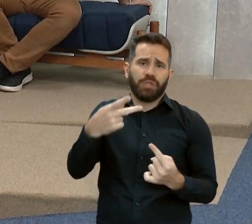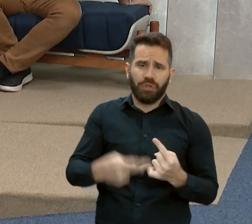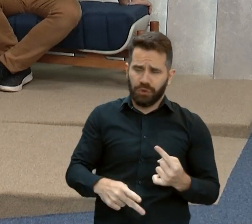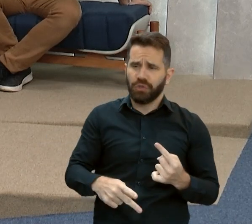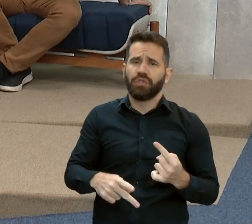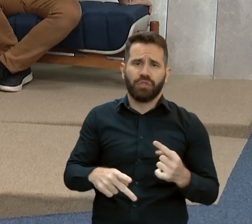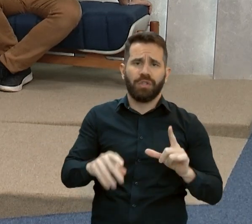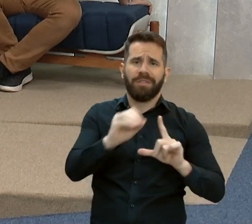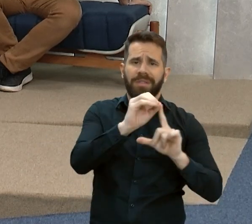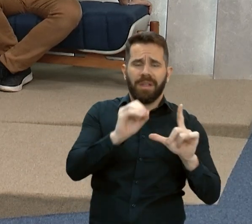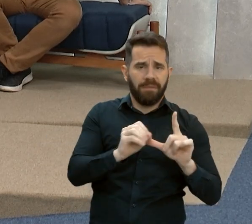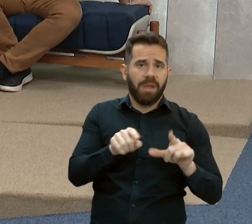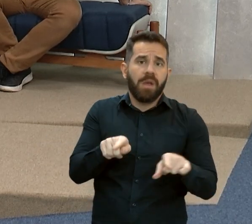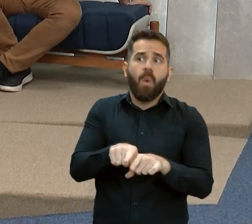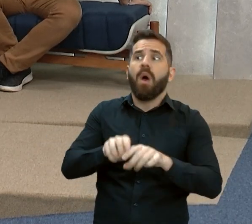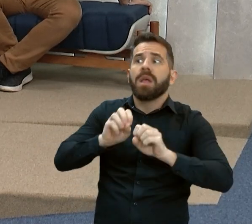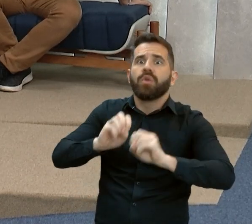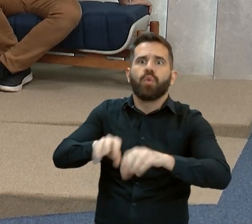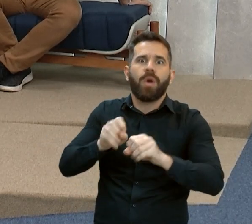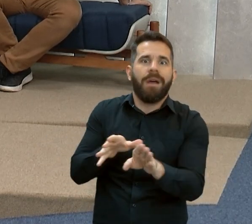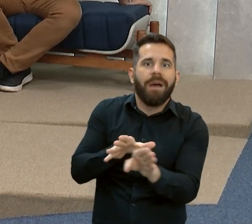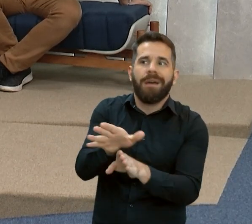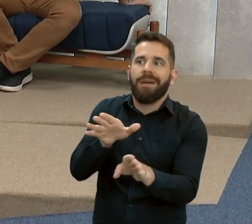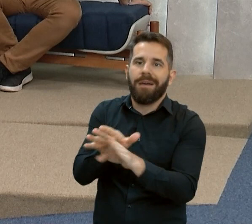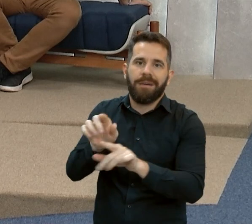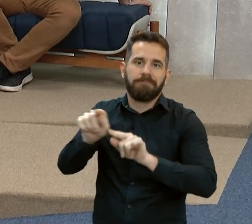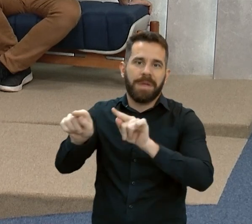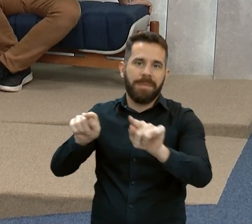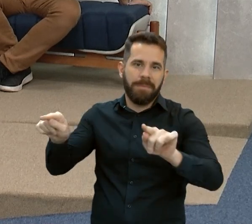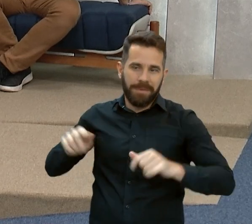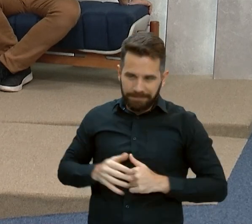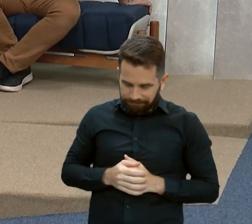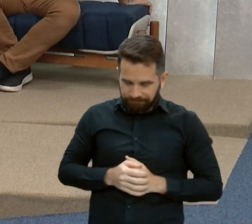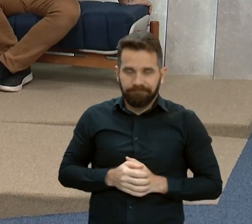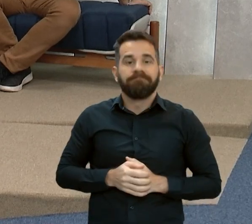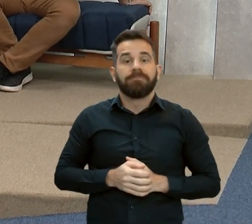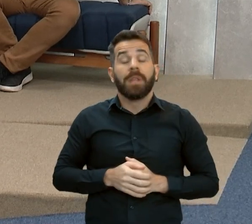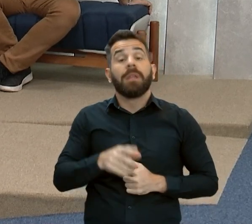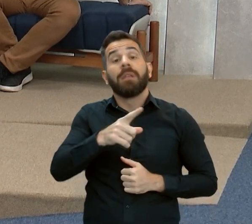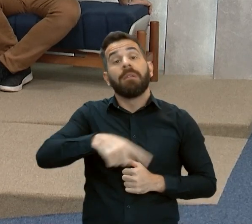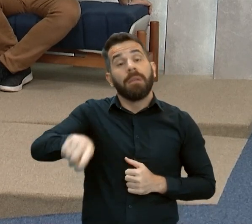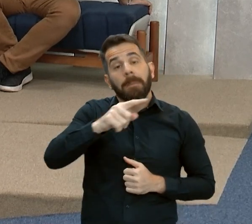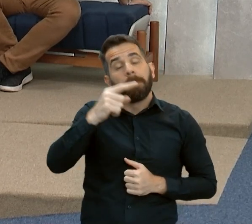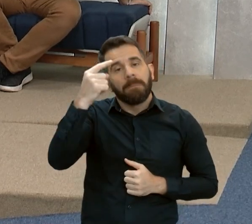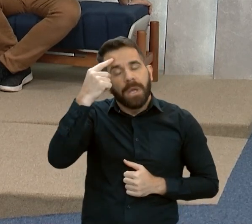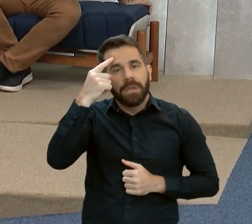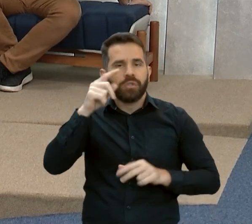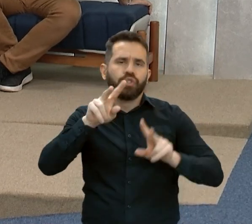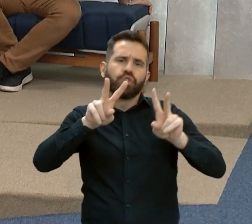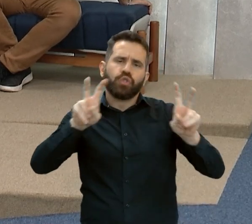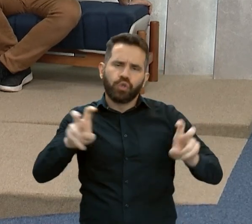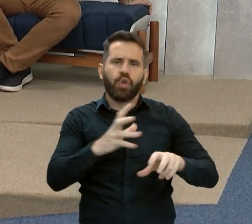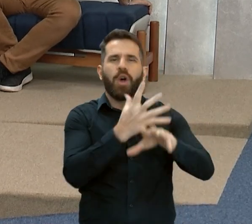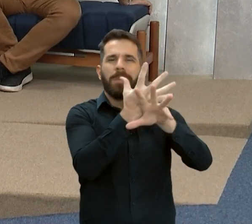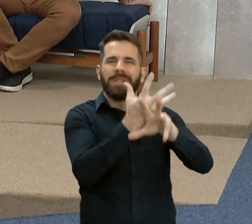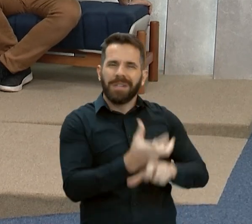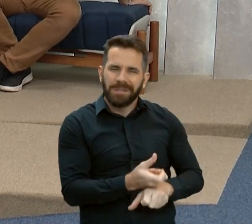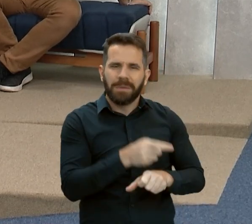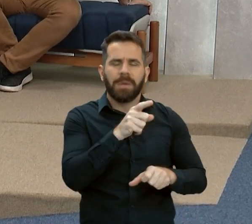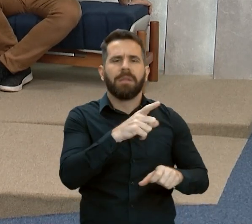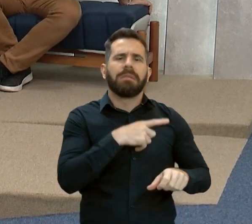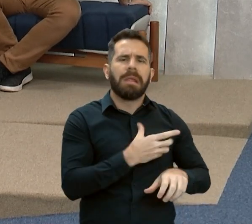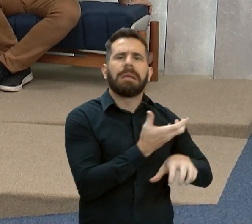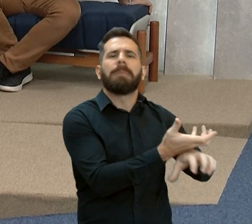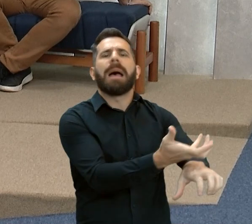principal. Considerando a interdisciplinaridade que existe em tudo isso, porque vocês são da engenharia,